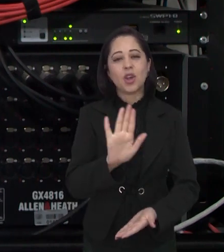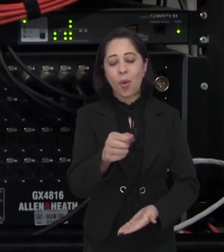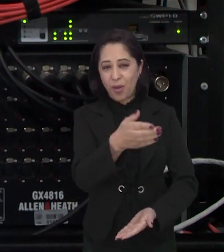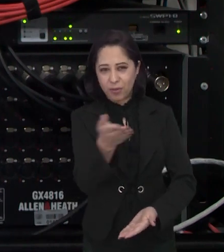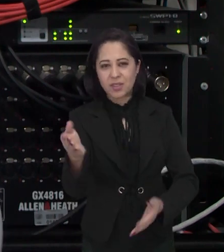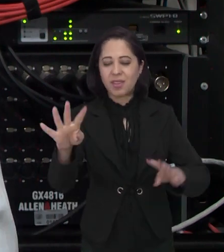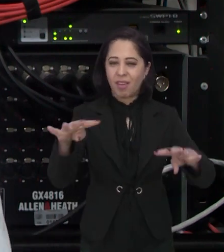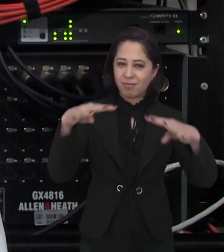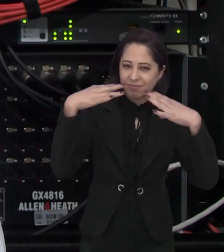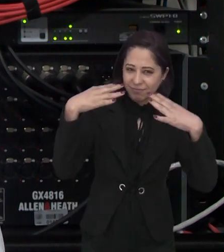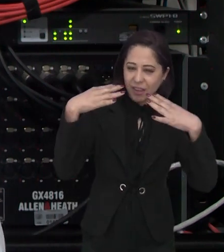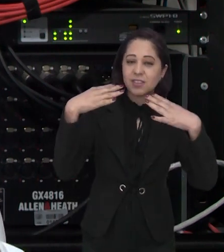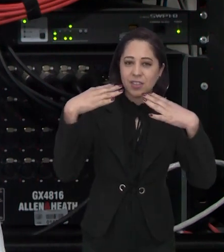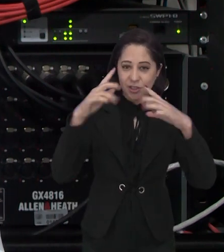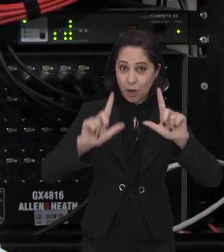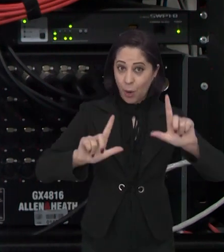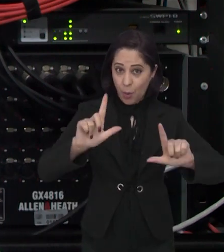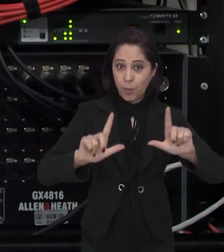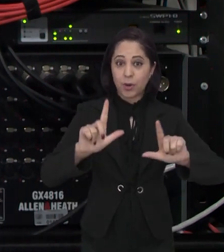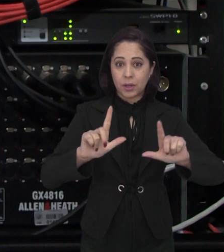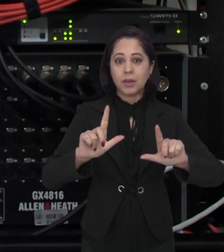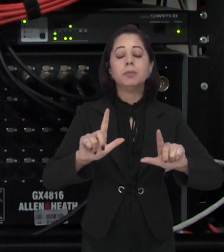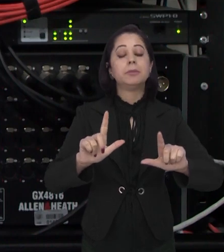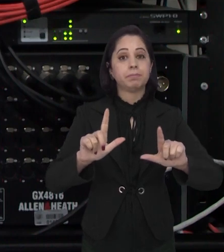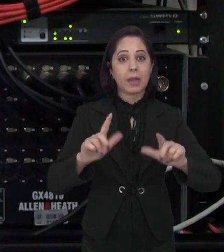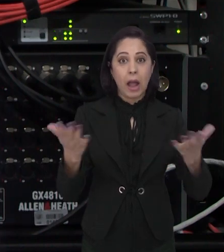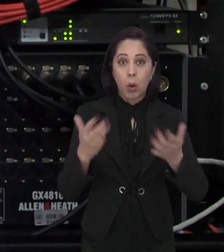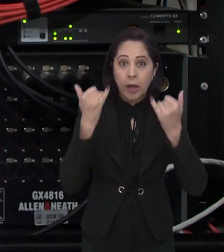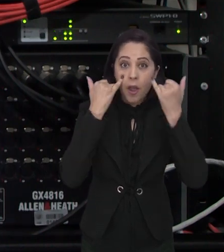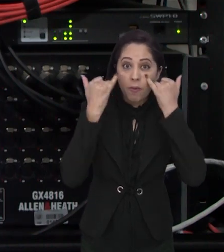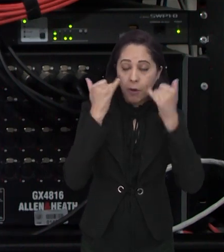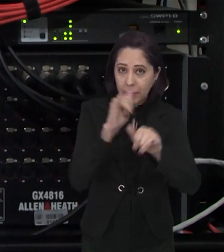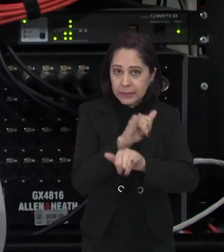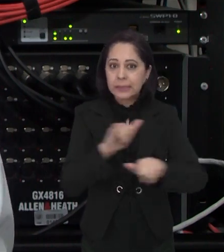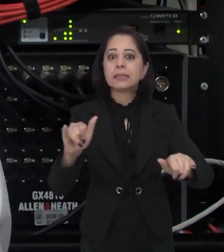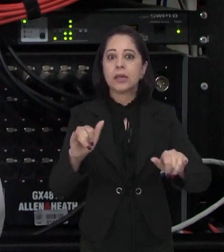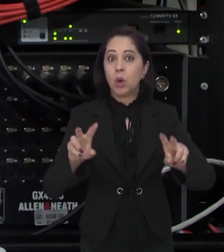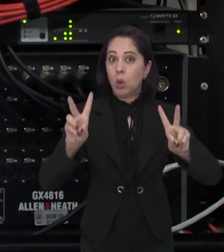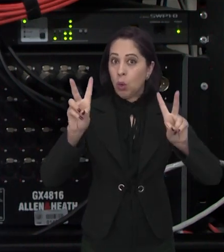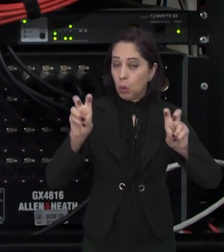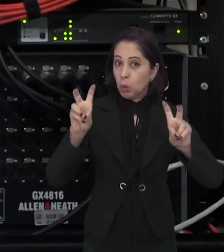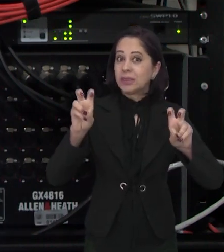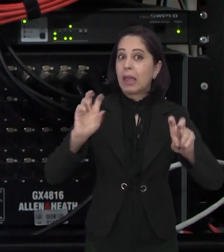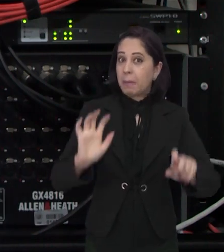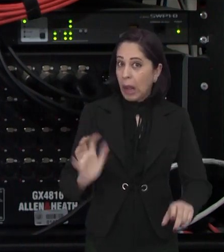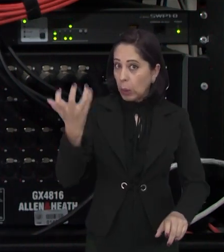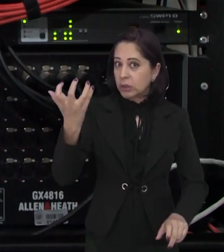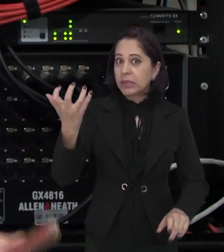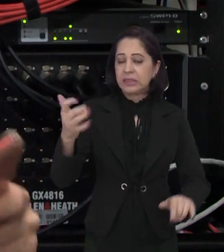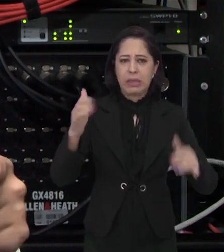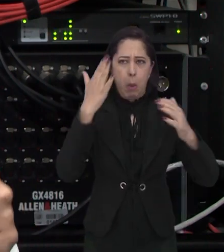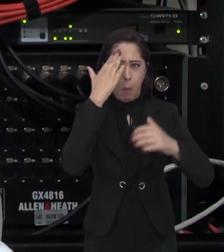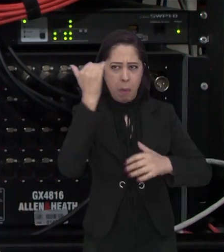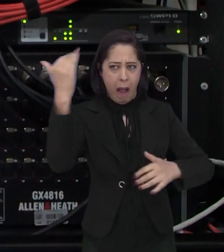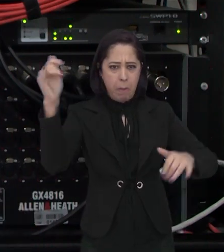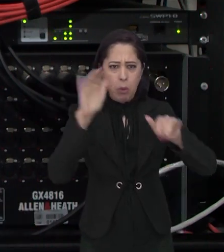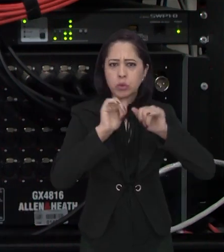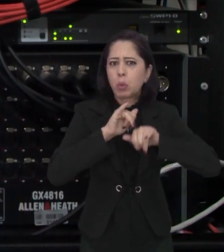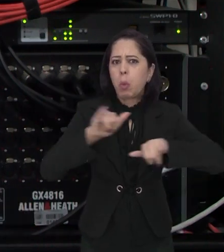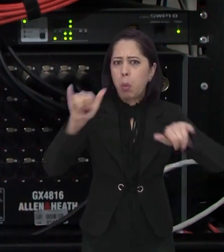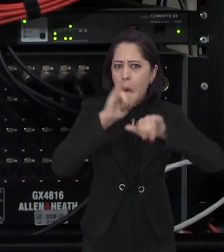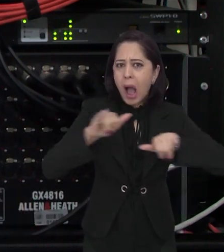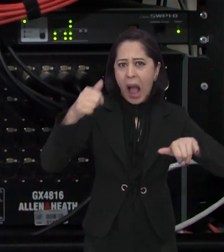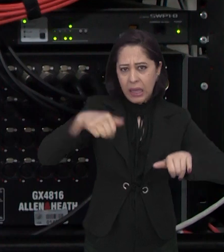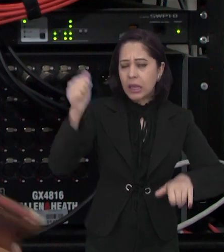que está assistindo o Diálogos da Cidade agora. E eu tenho, então, algumas informações sobre esse caso, Dani, que ganhou bastante destaque nacional,